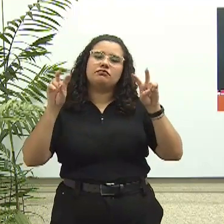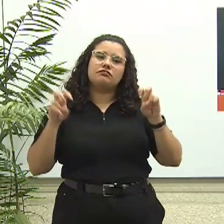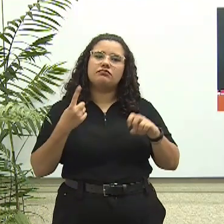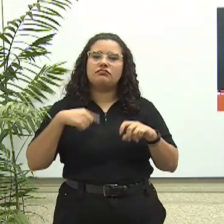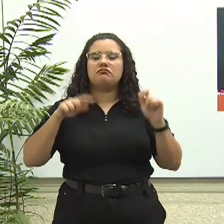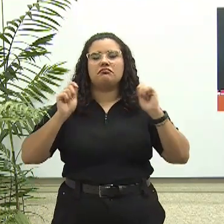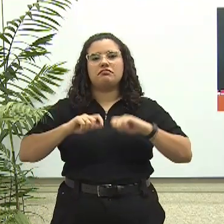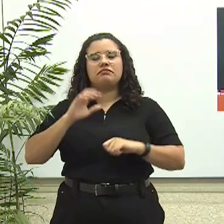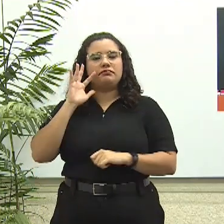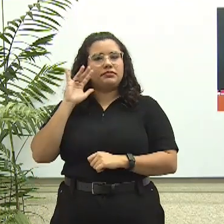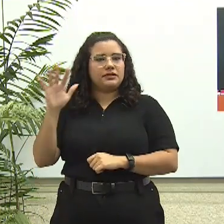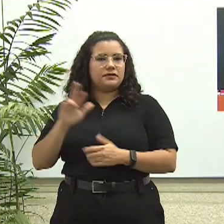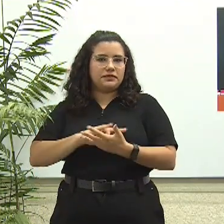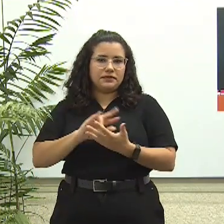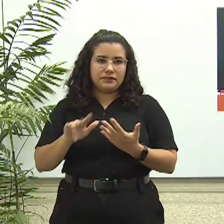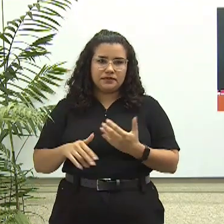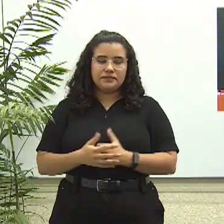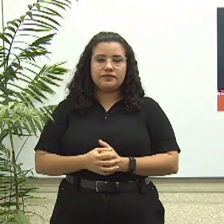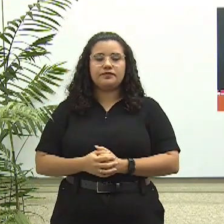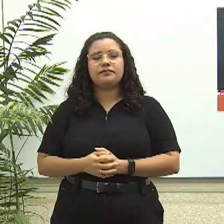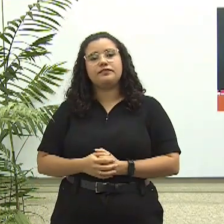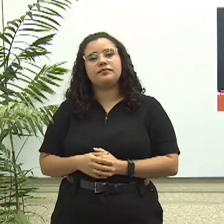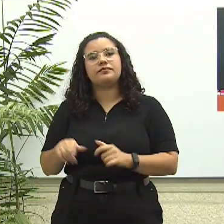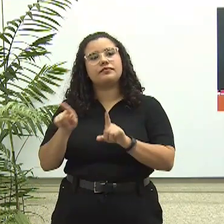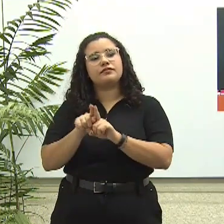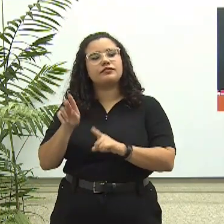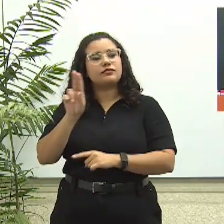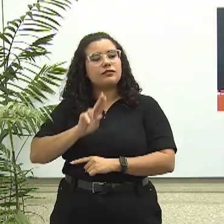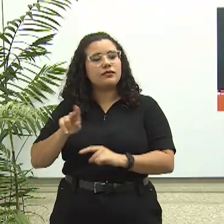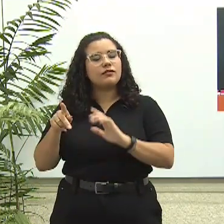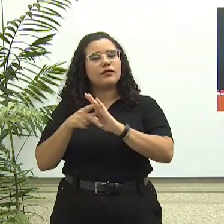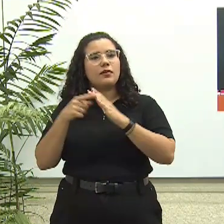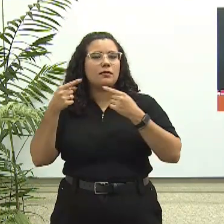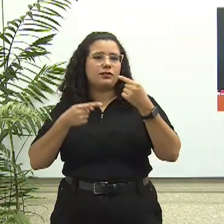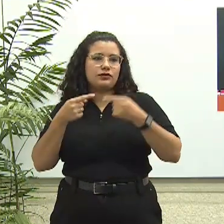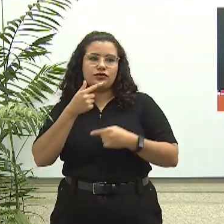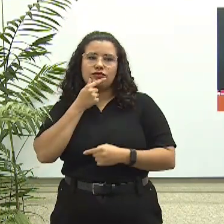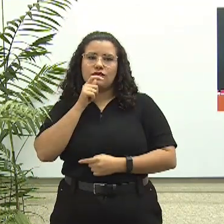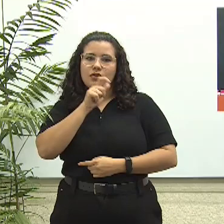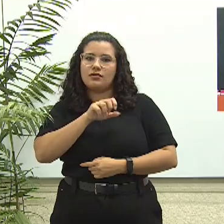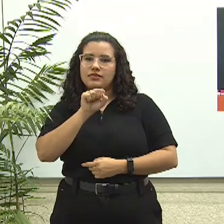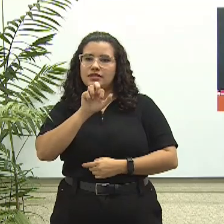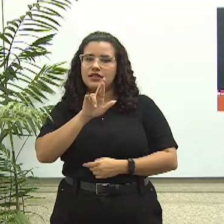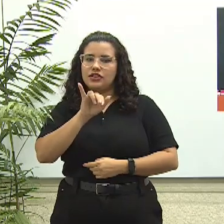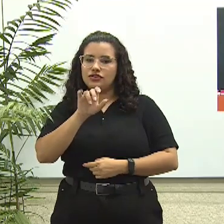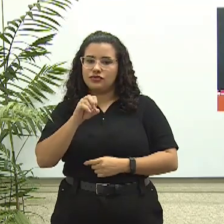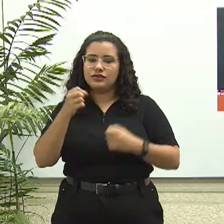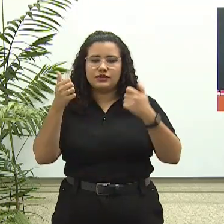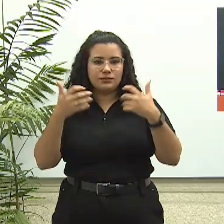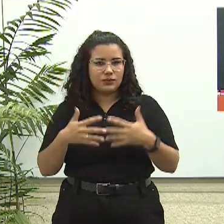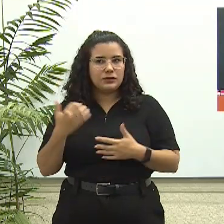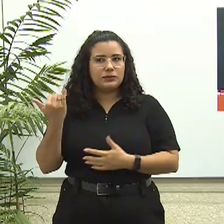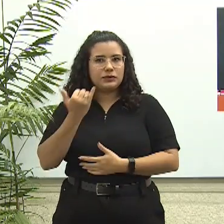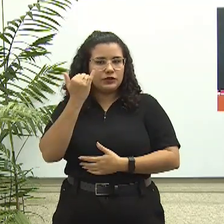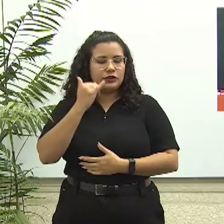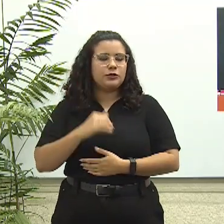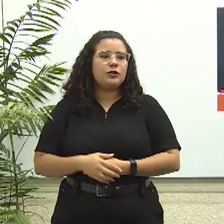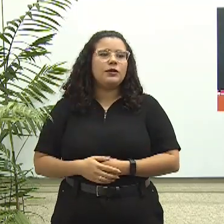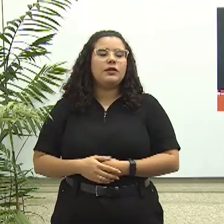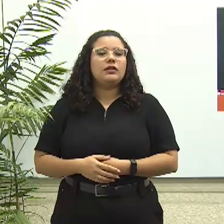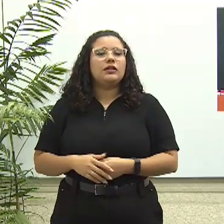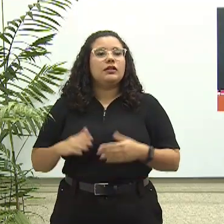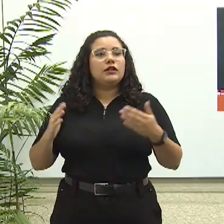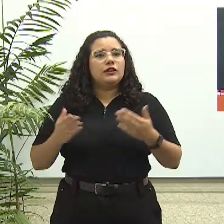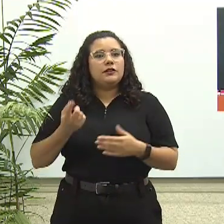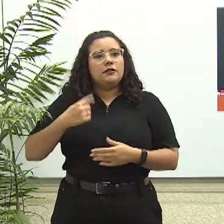pensar eh e o uso da política também como bem colocado pelo professor Sérgio bem importante eh bom agora a